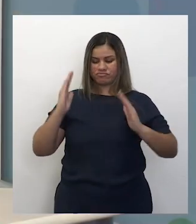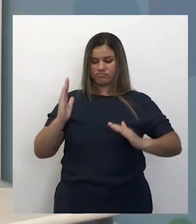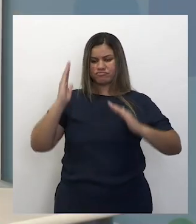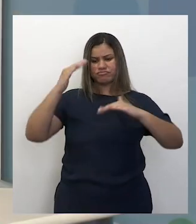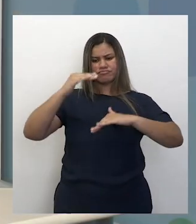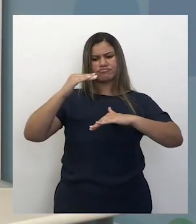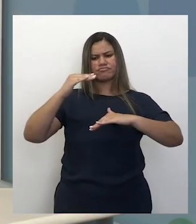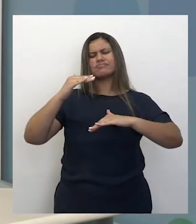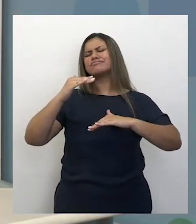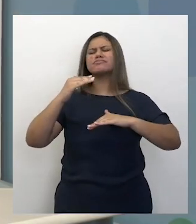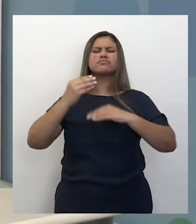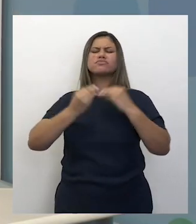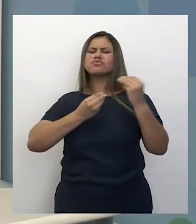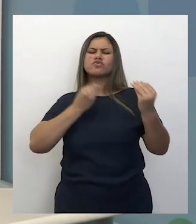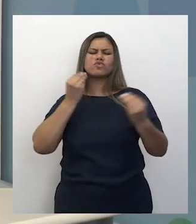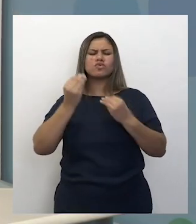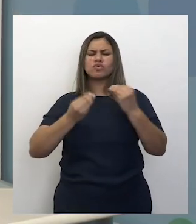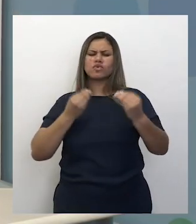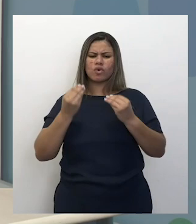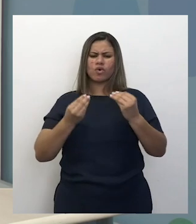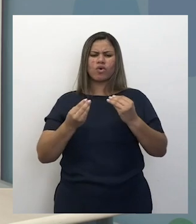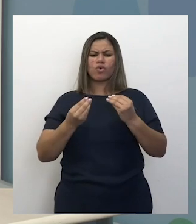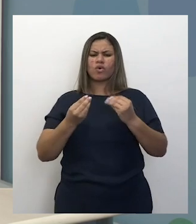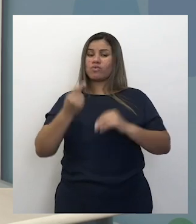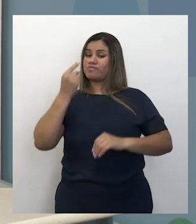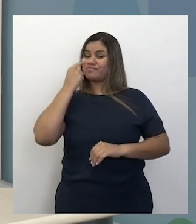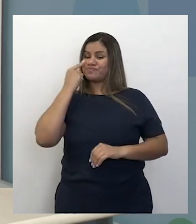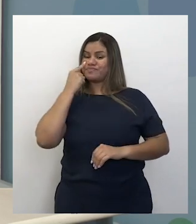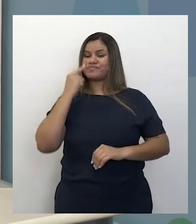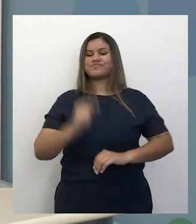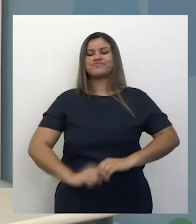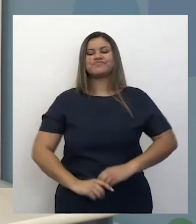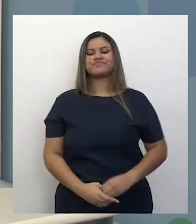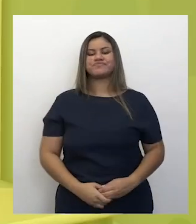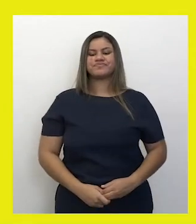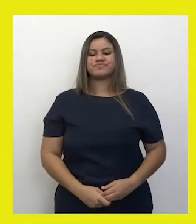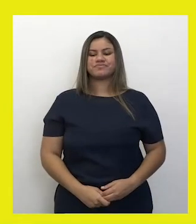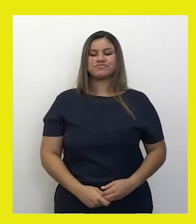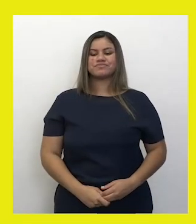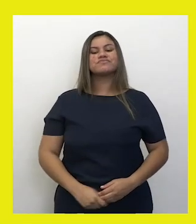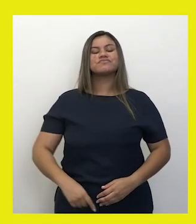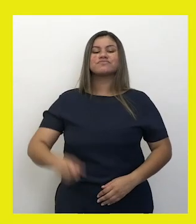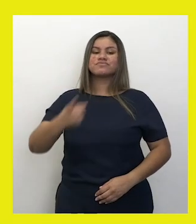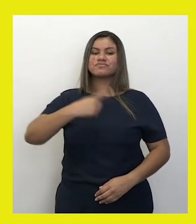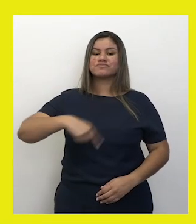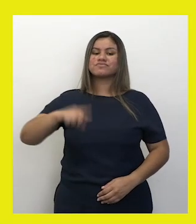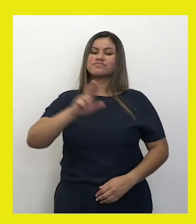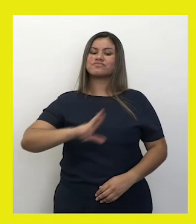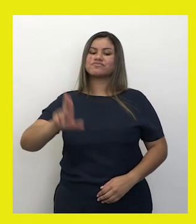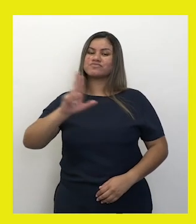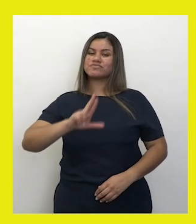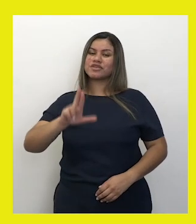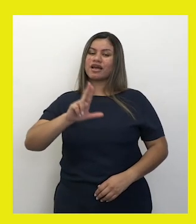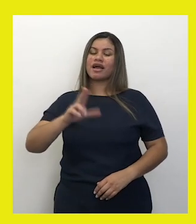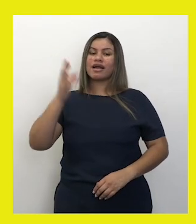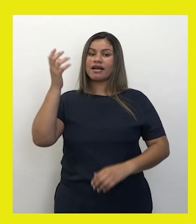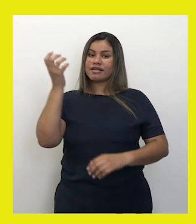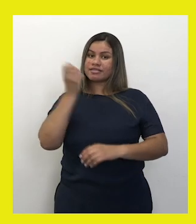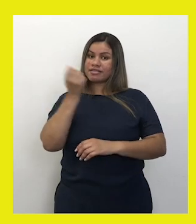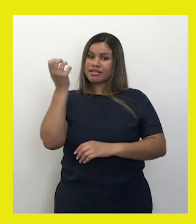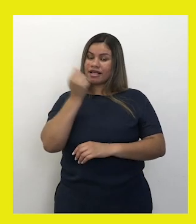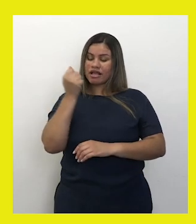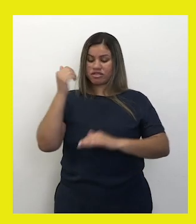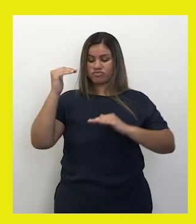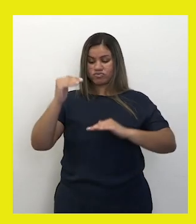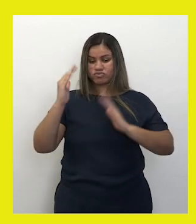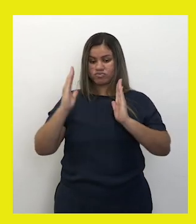que a gente vai fazer essa caixinha de presente. Nós vamos reutilizar a caixinha de leite, que seria descartada para